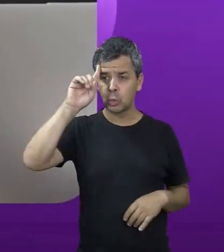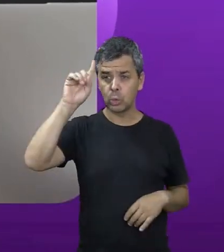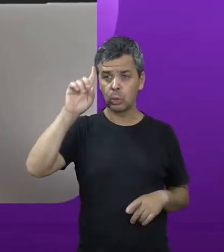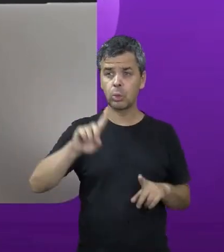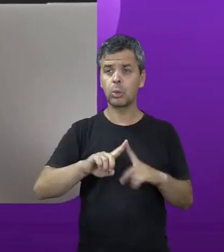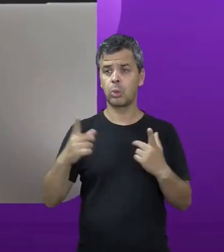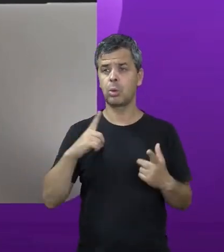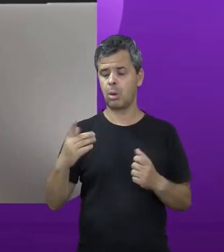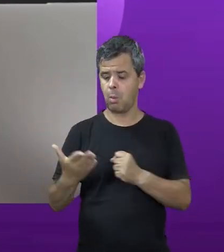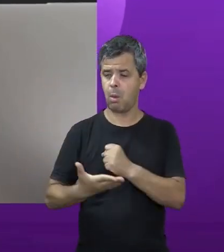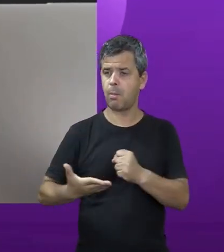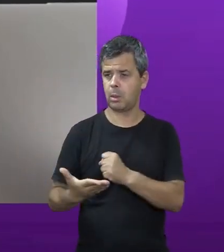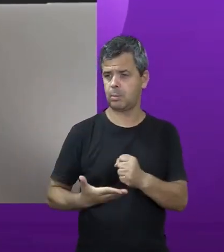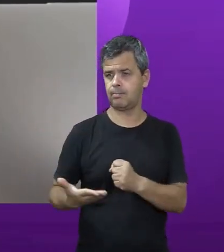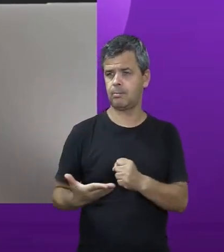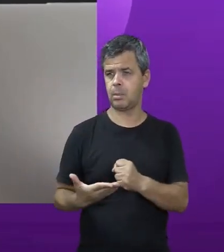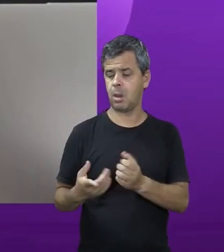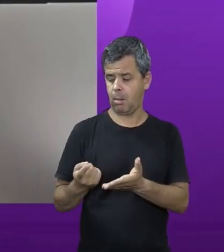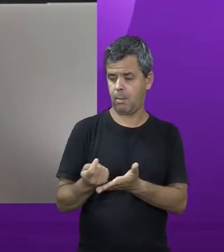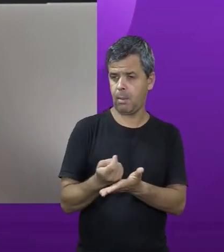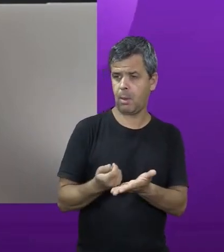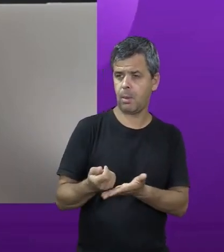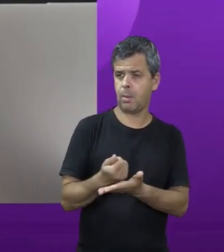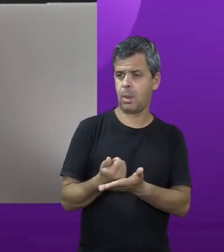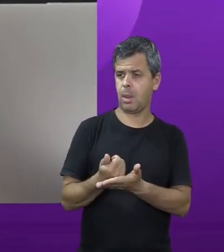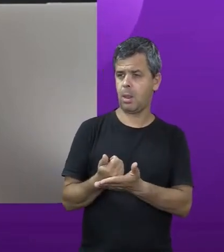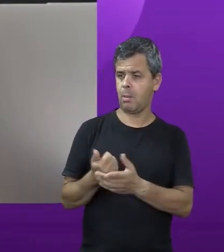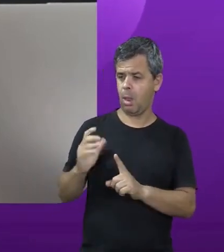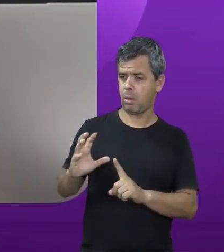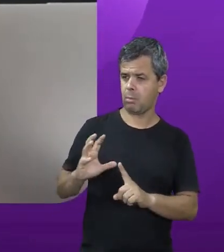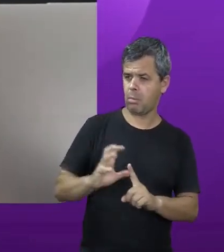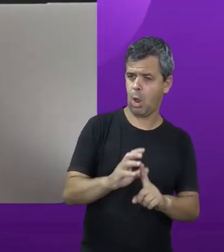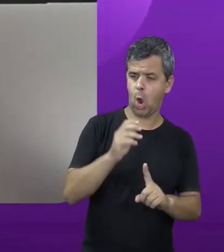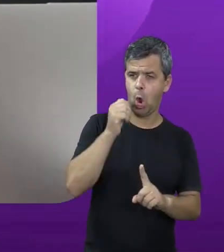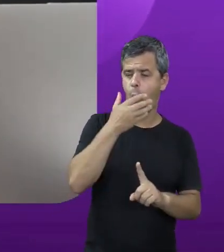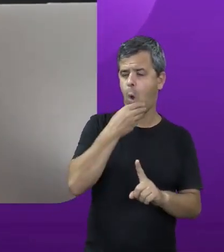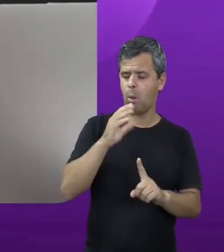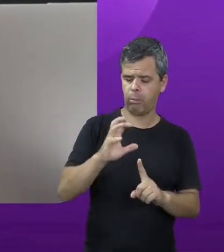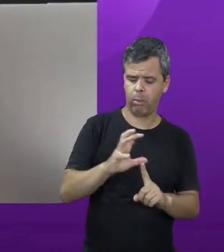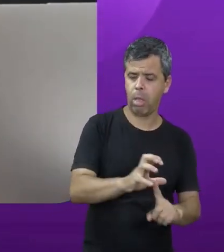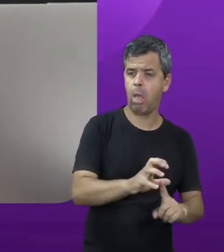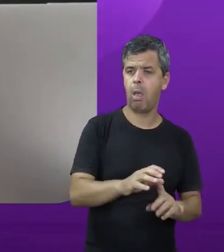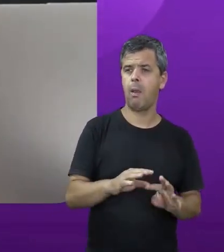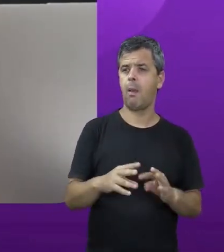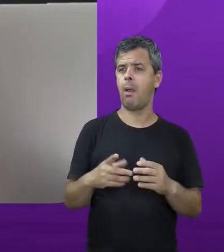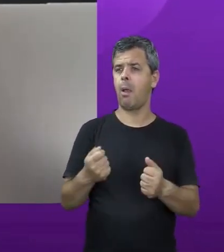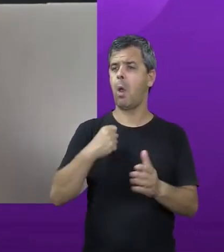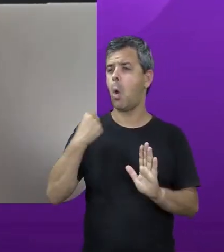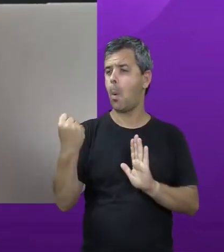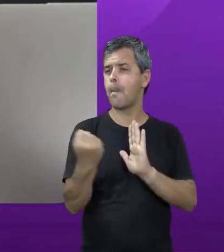elas têm uma base, que é o capitalismo e o colonialismo. Então, e nós vamos ver o marco